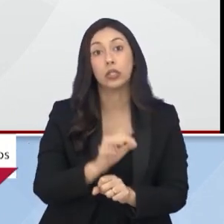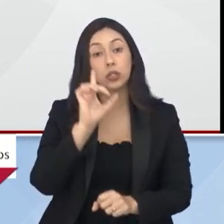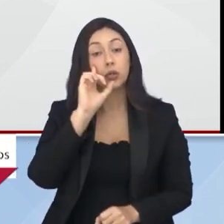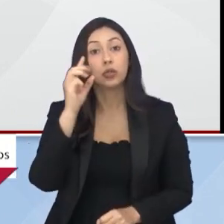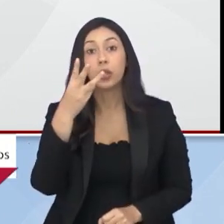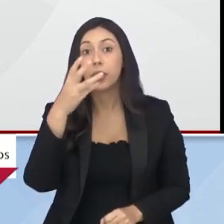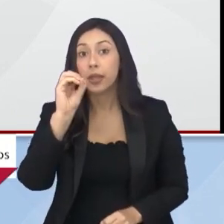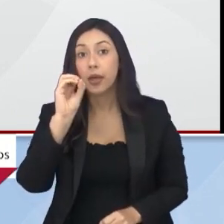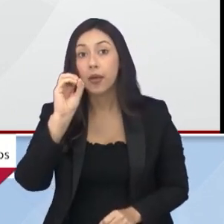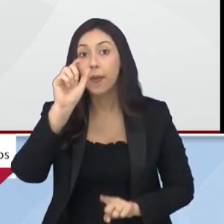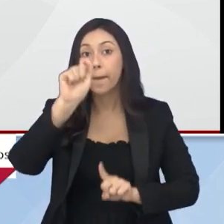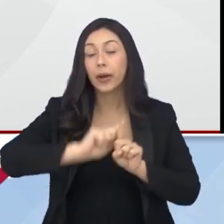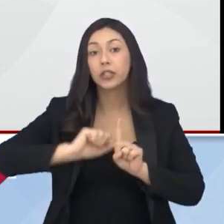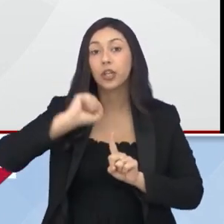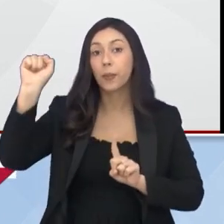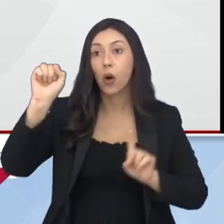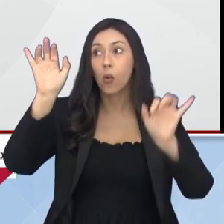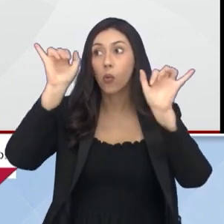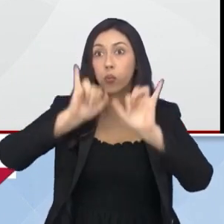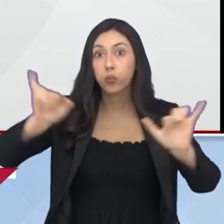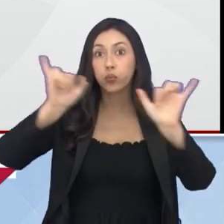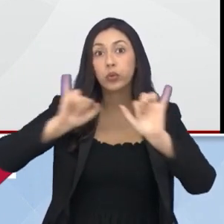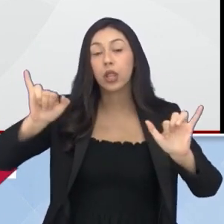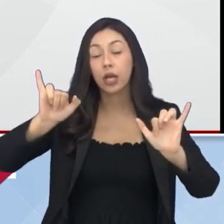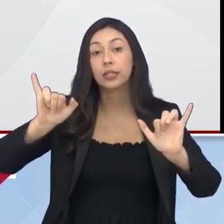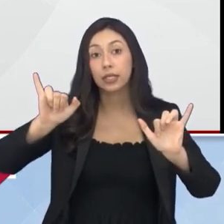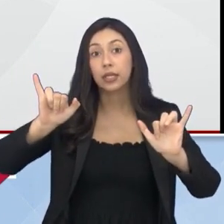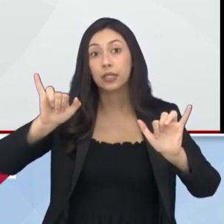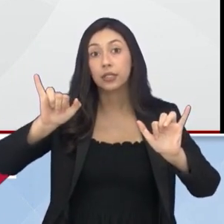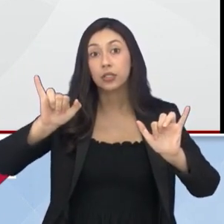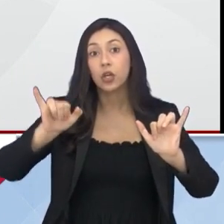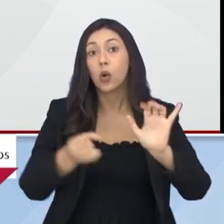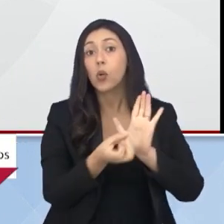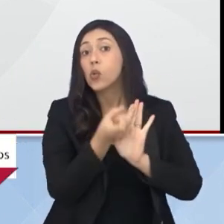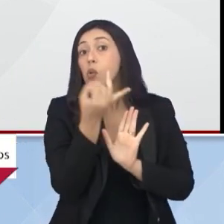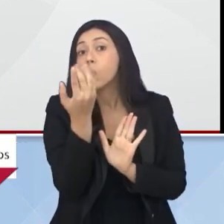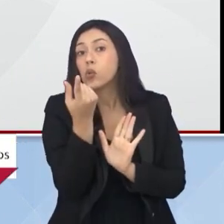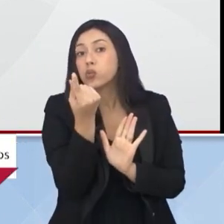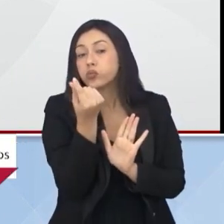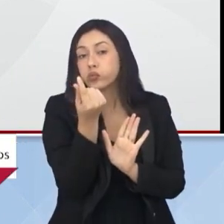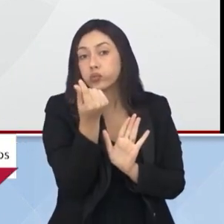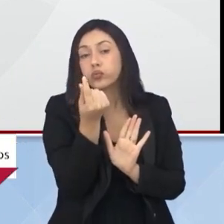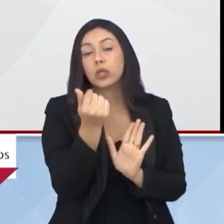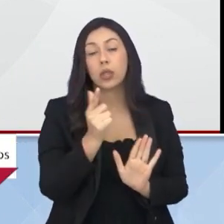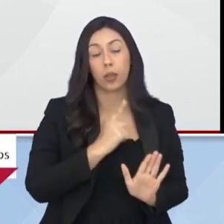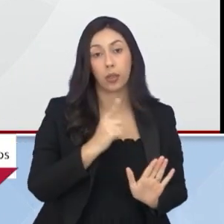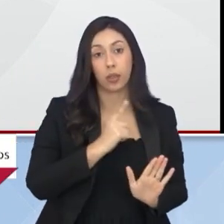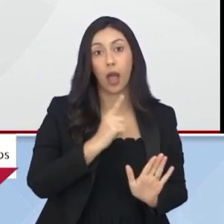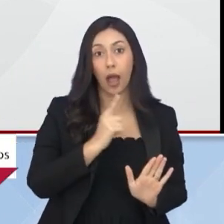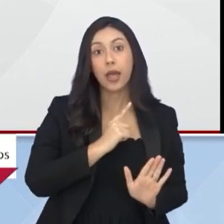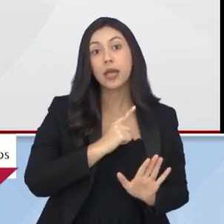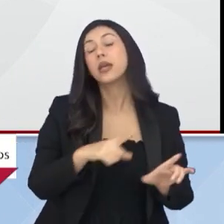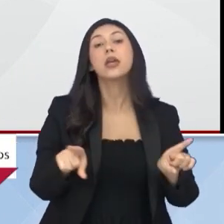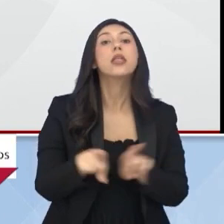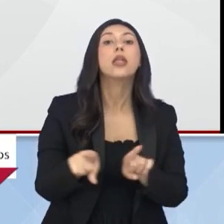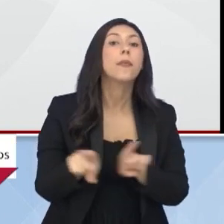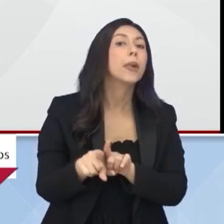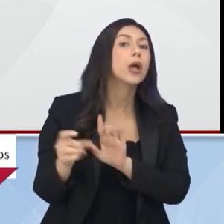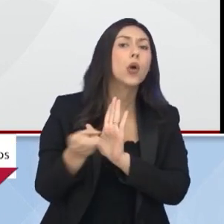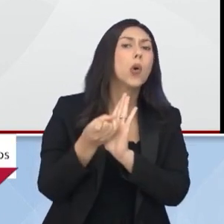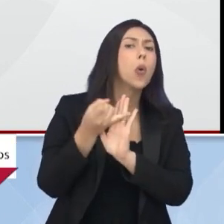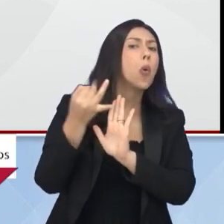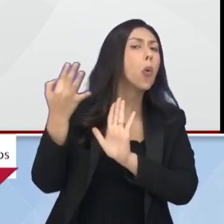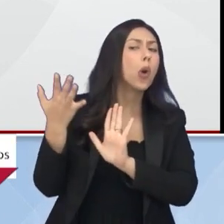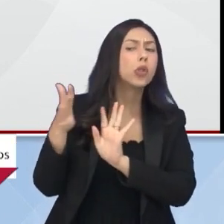um alerta né do da posição de caixa do do mês de abril com a projeção até o